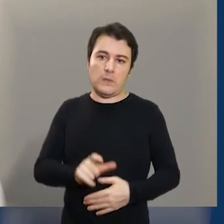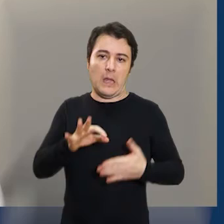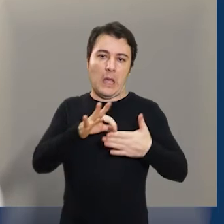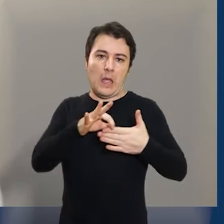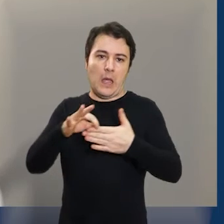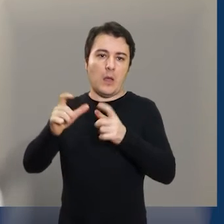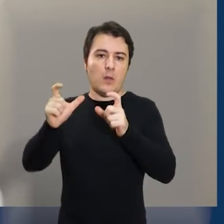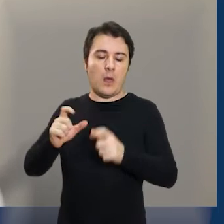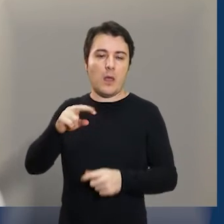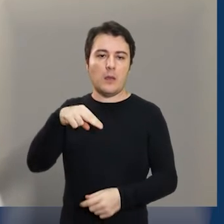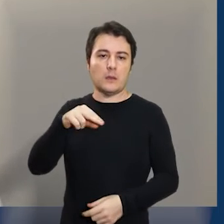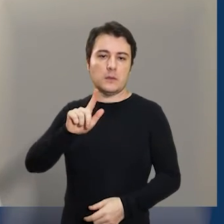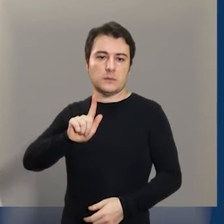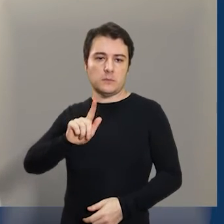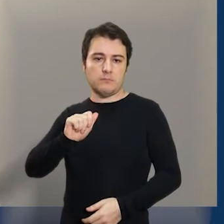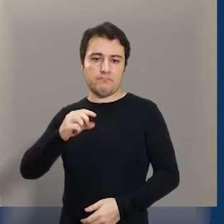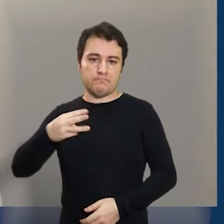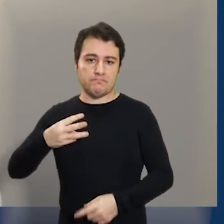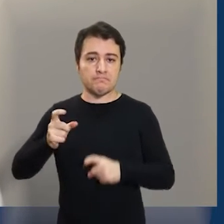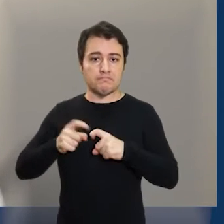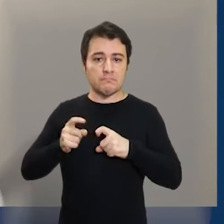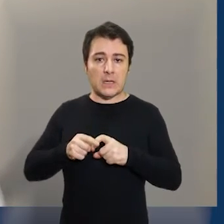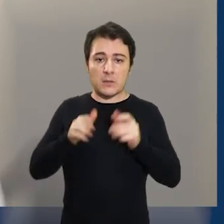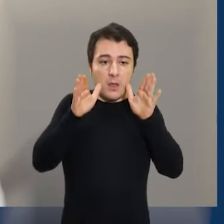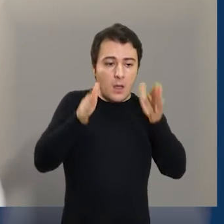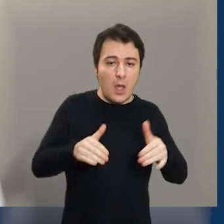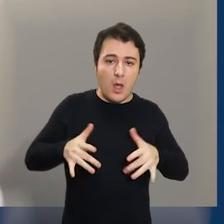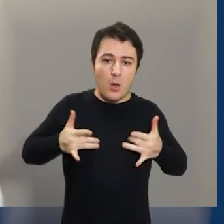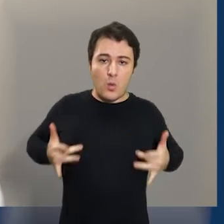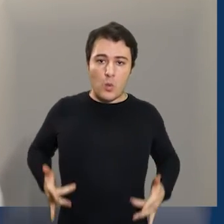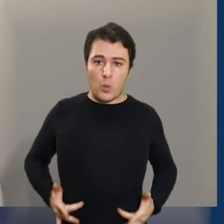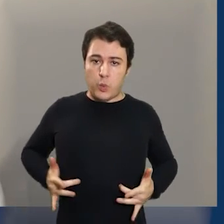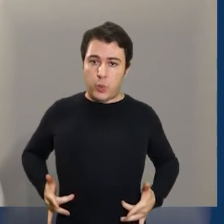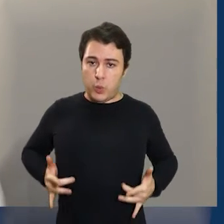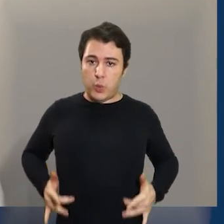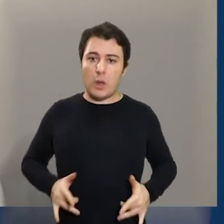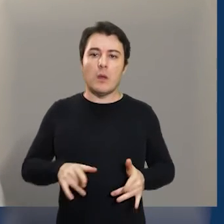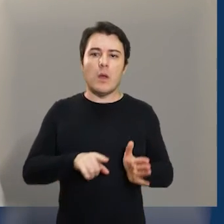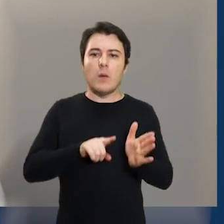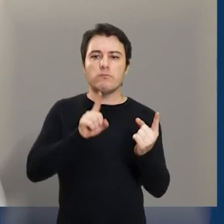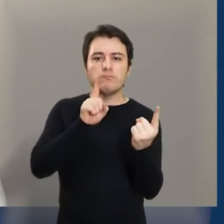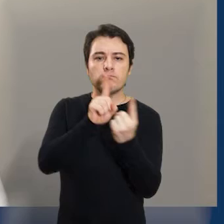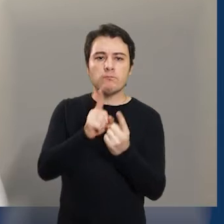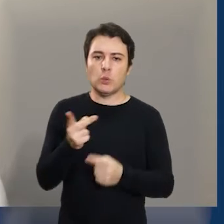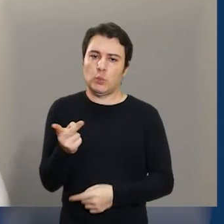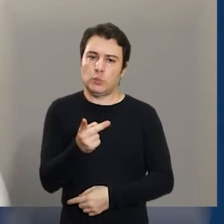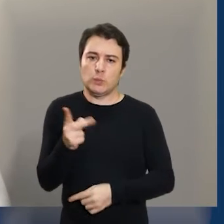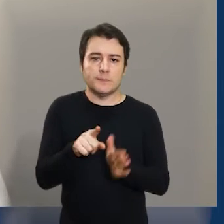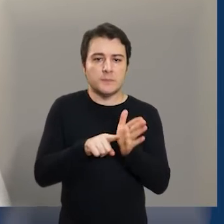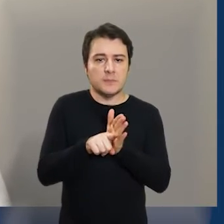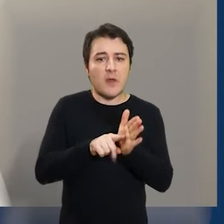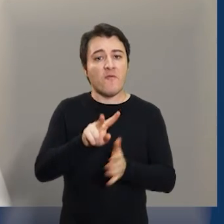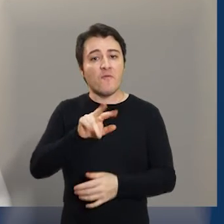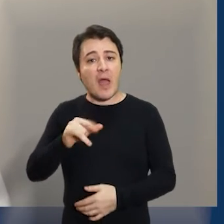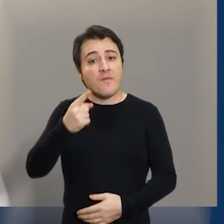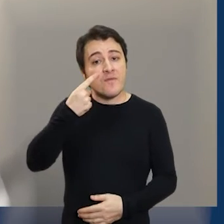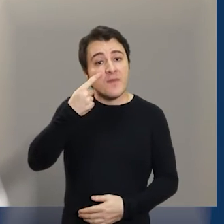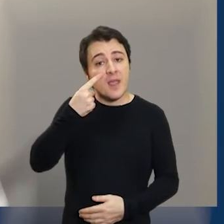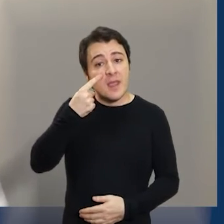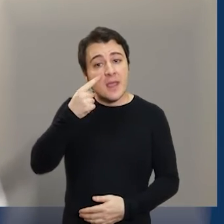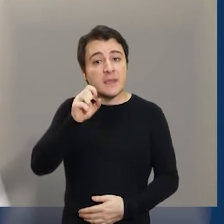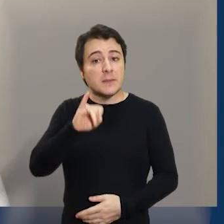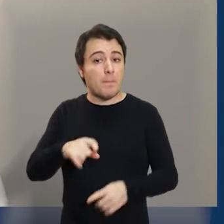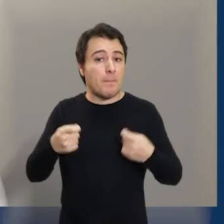paciente será encaminhado para o NGA3, onde ele será avaliado pelo urologista e, de uma maneira individualizada,